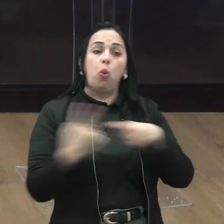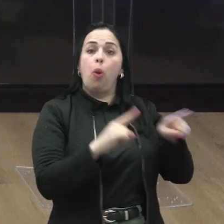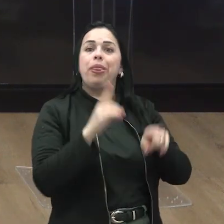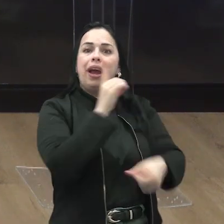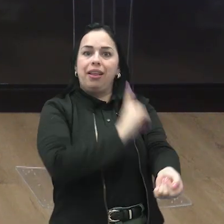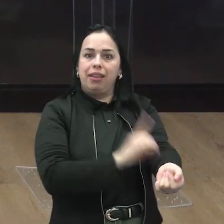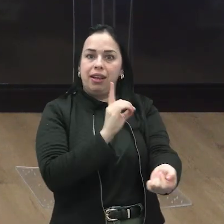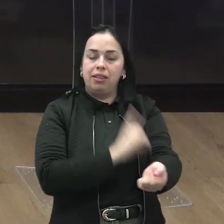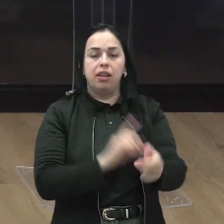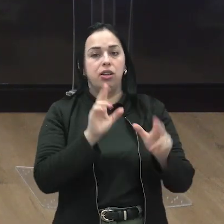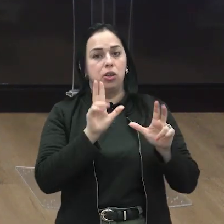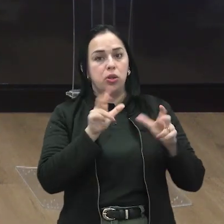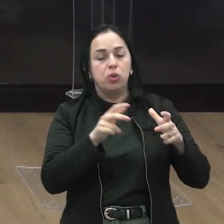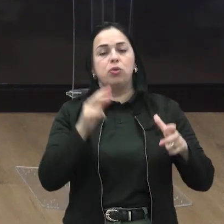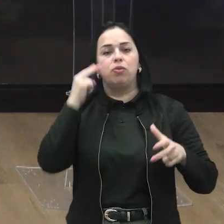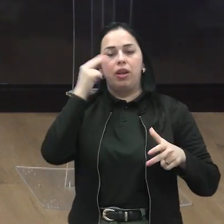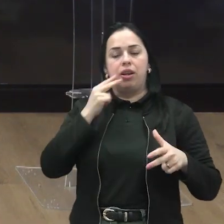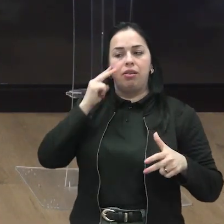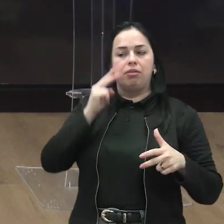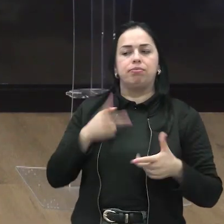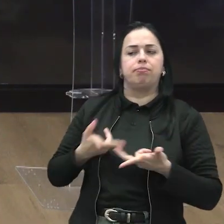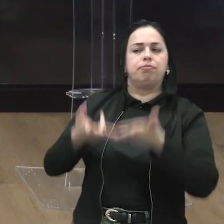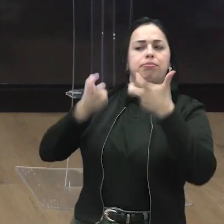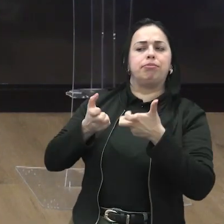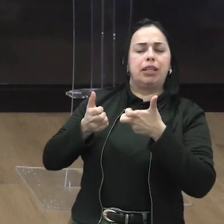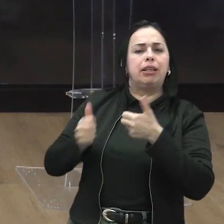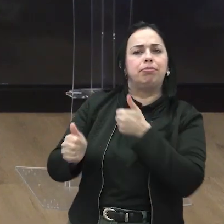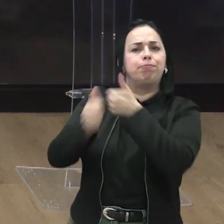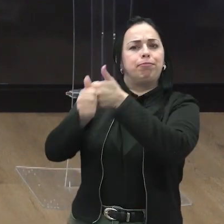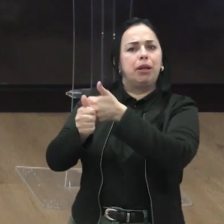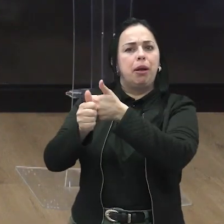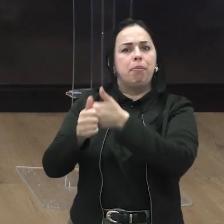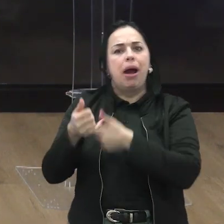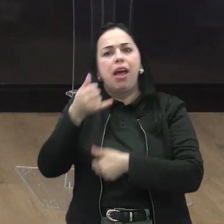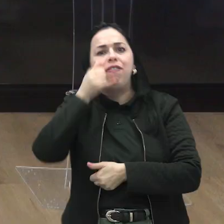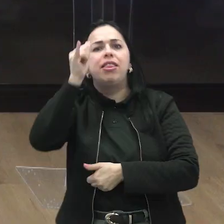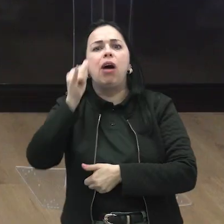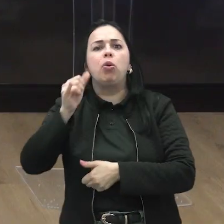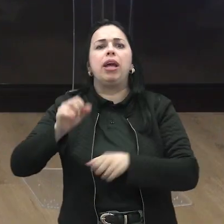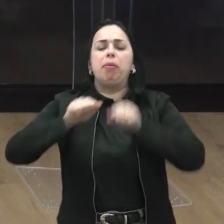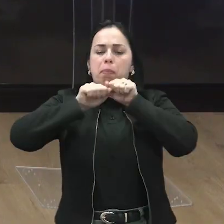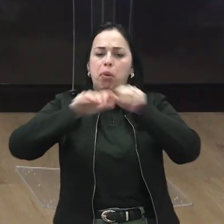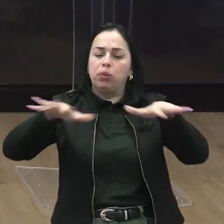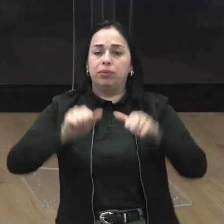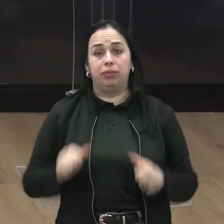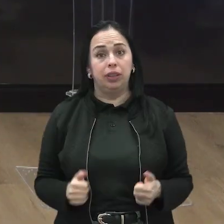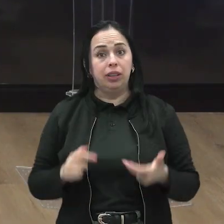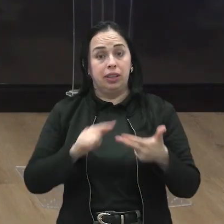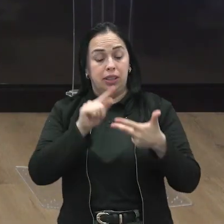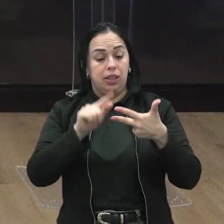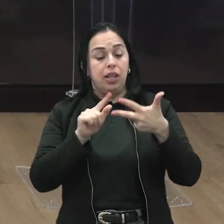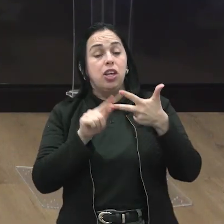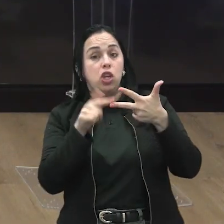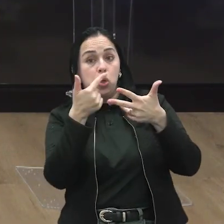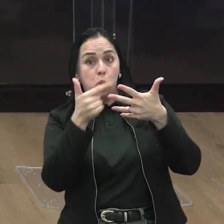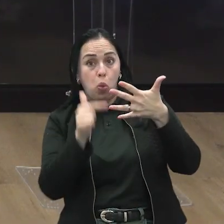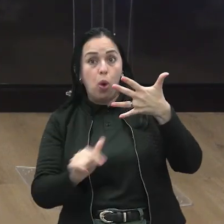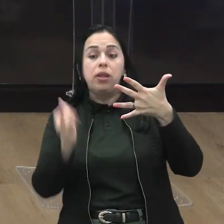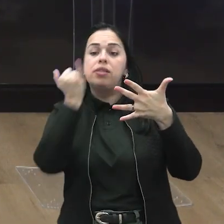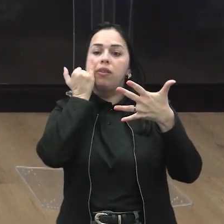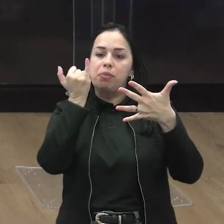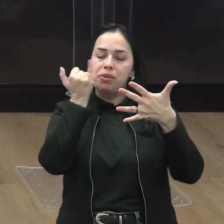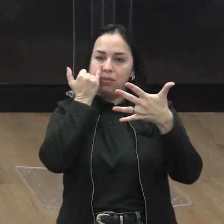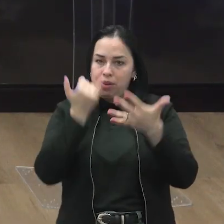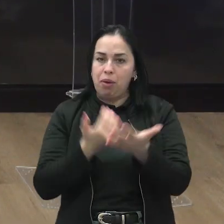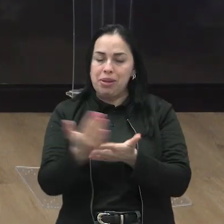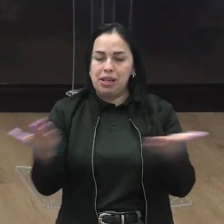de perto as medidas adotadas pelo poder público para evitar novos casos da doença. Essa e outras